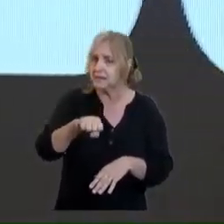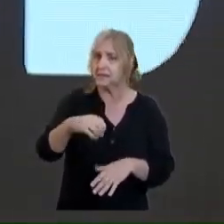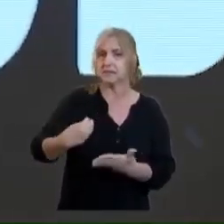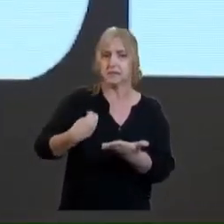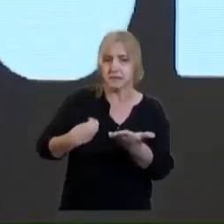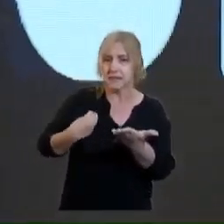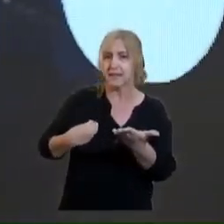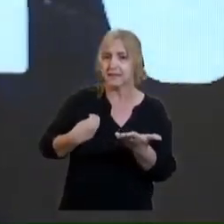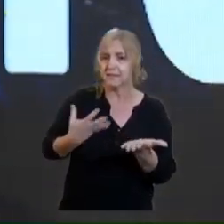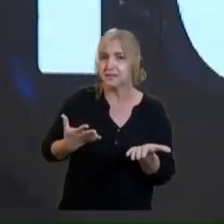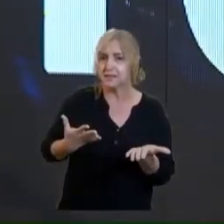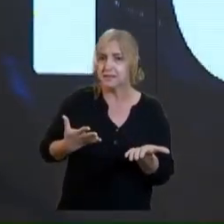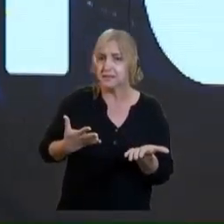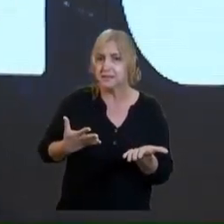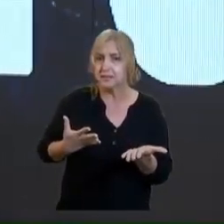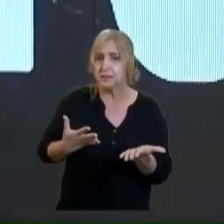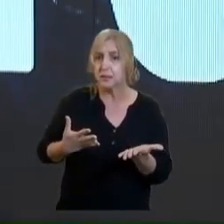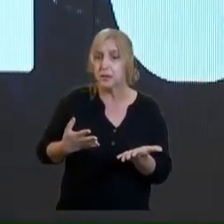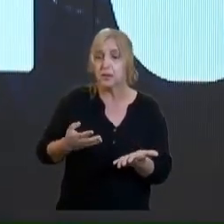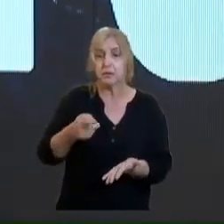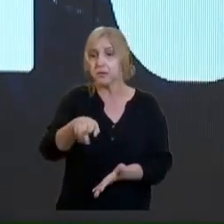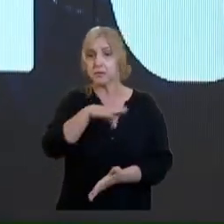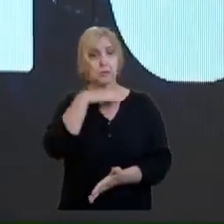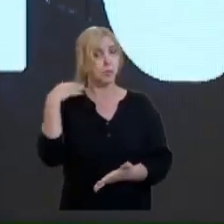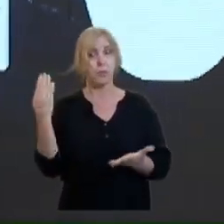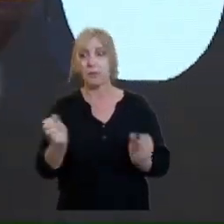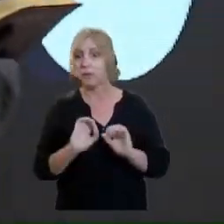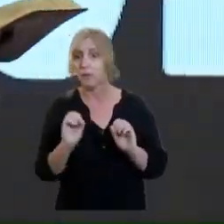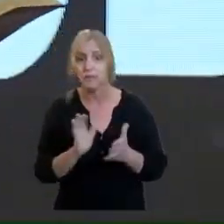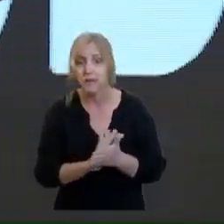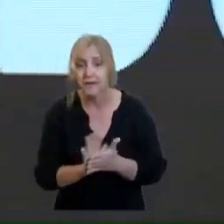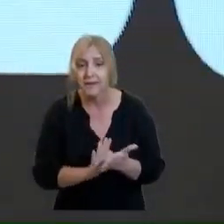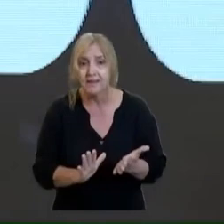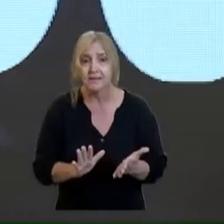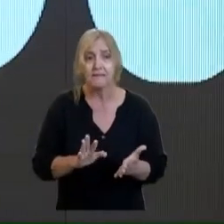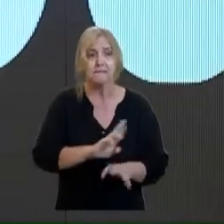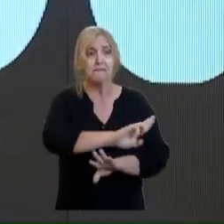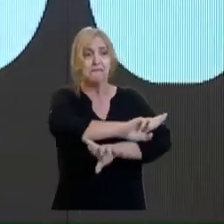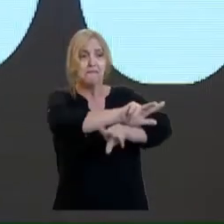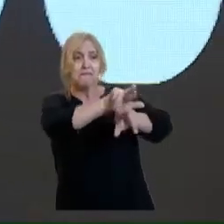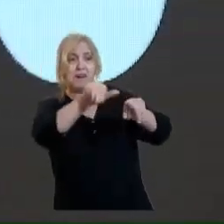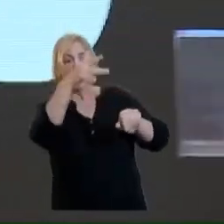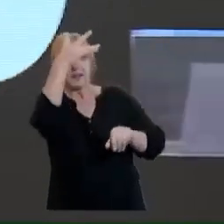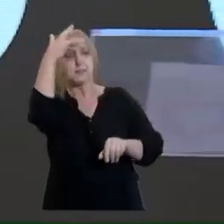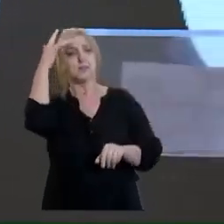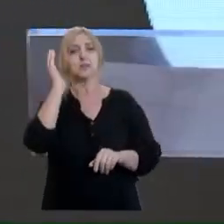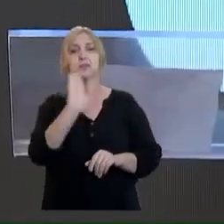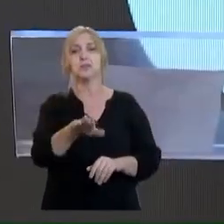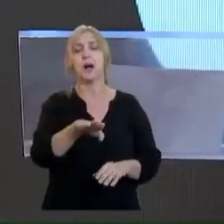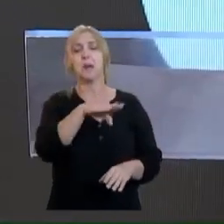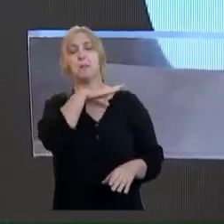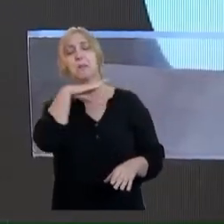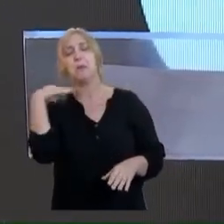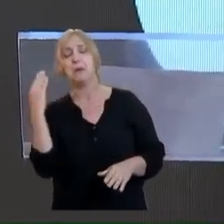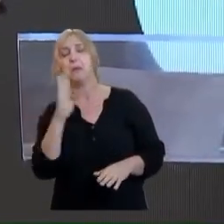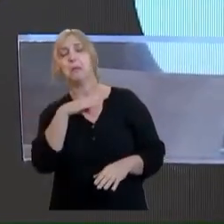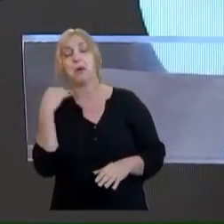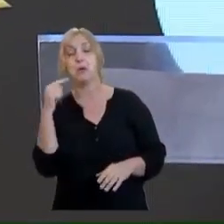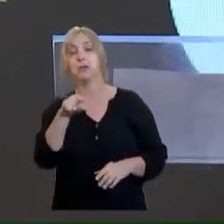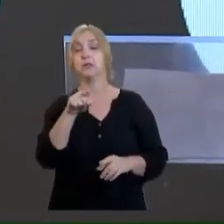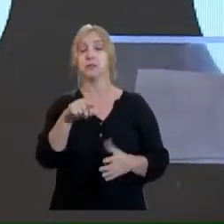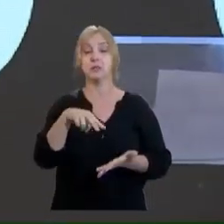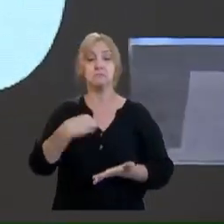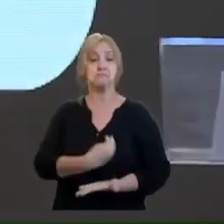vivo até agora, por que você já não foi sepultado? Quantas pessoas já foram sepultadas? Por que você foi preservado? Eu